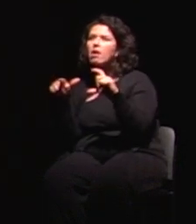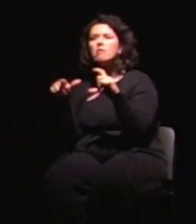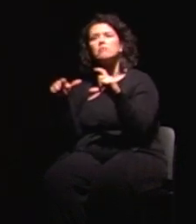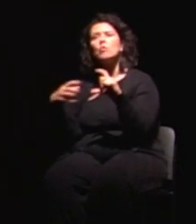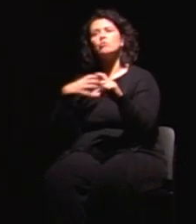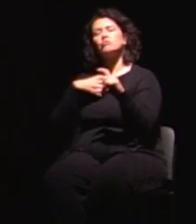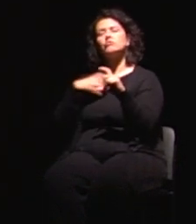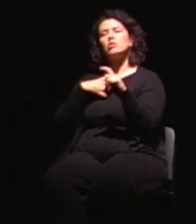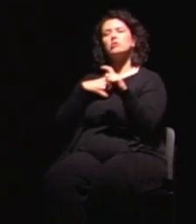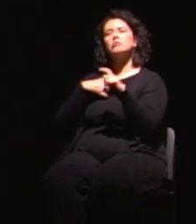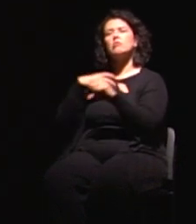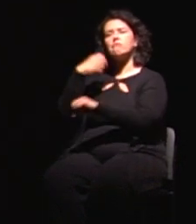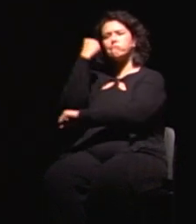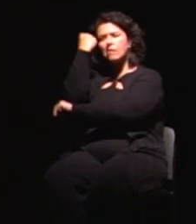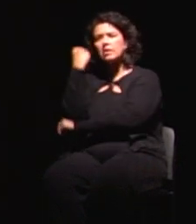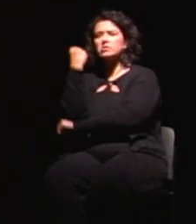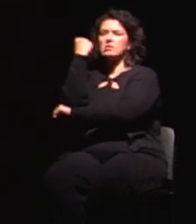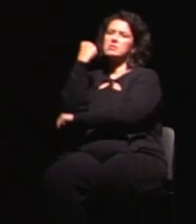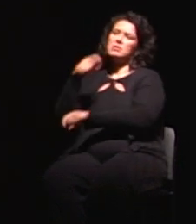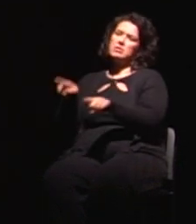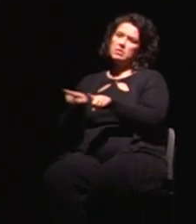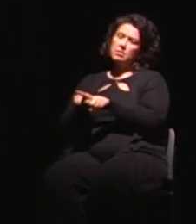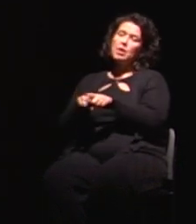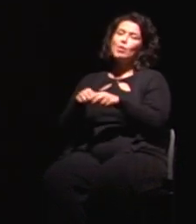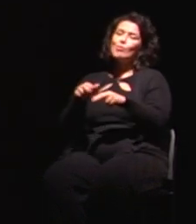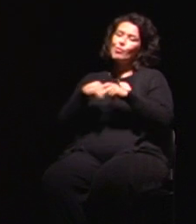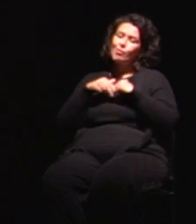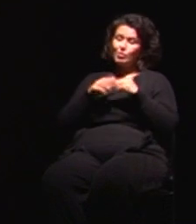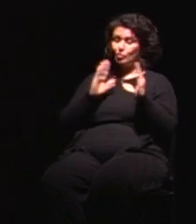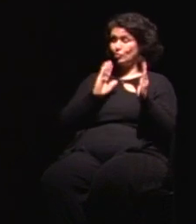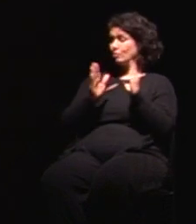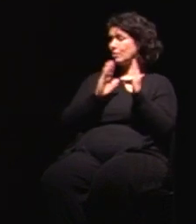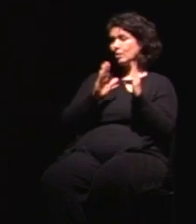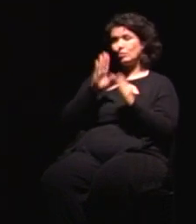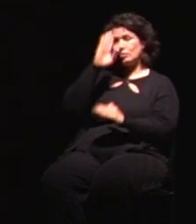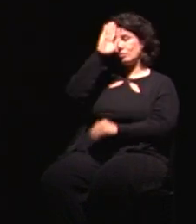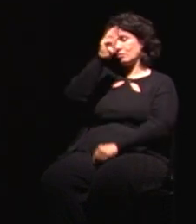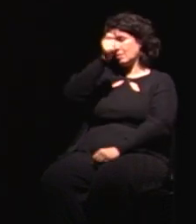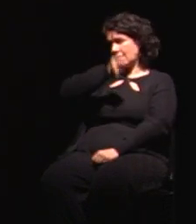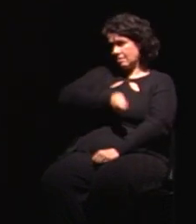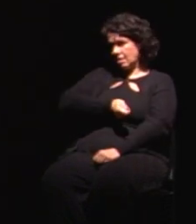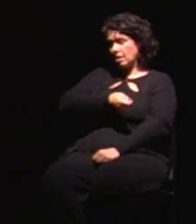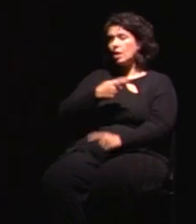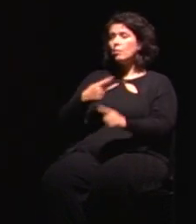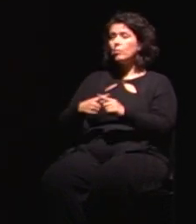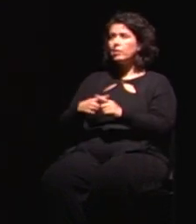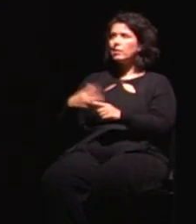ditadura militar, por exemplo, né, assim como, né, o âmbito doméstico, ele